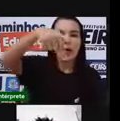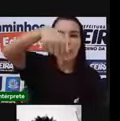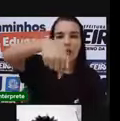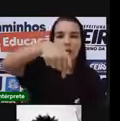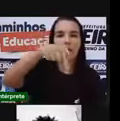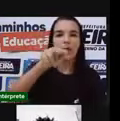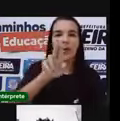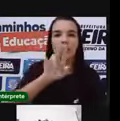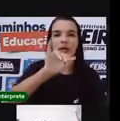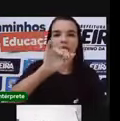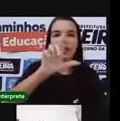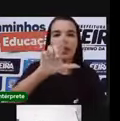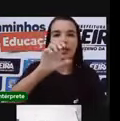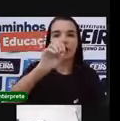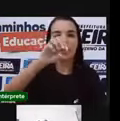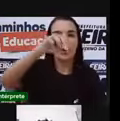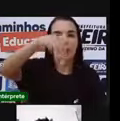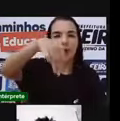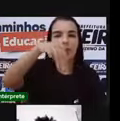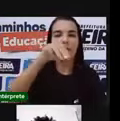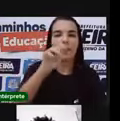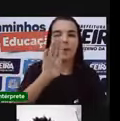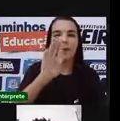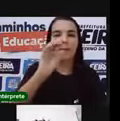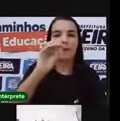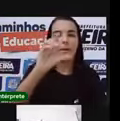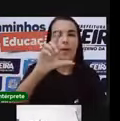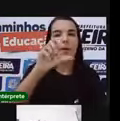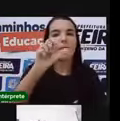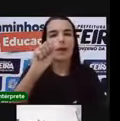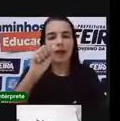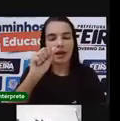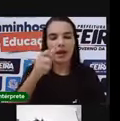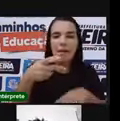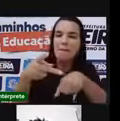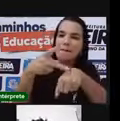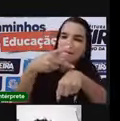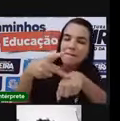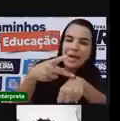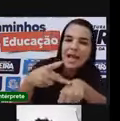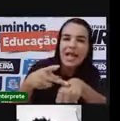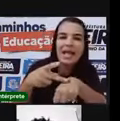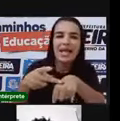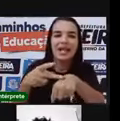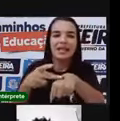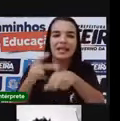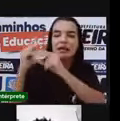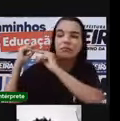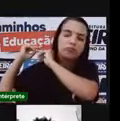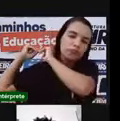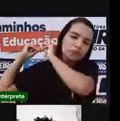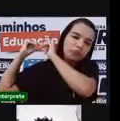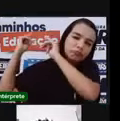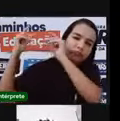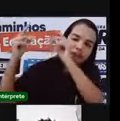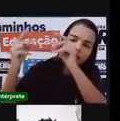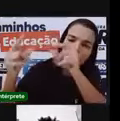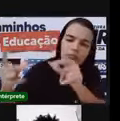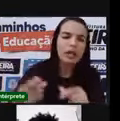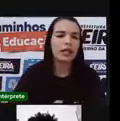sua ancestralidade, a sua negritude, a sua forma peculiar de construir, não é? De